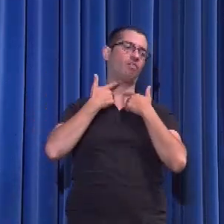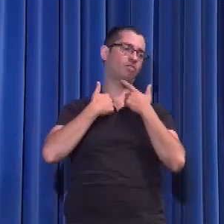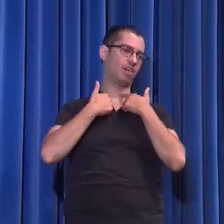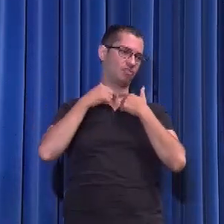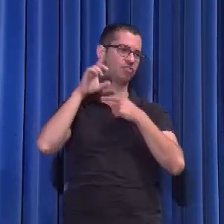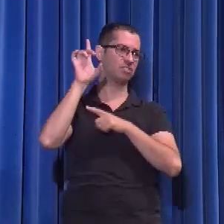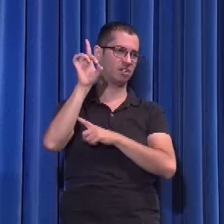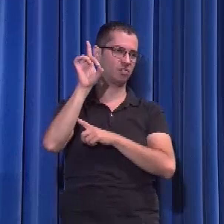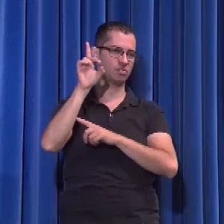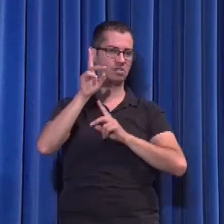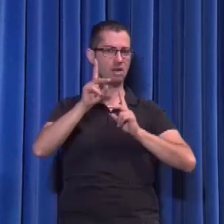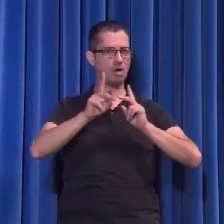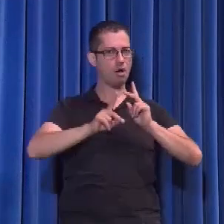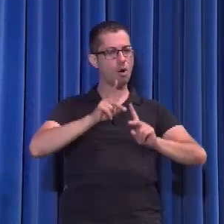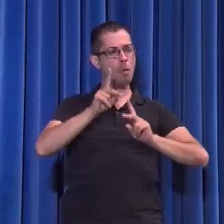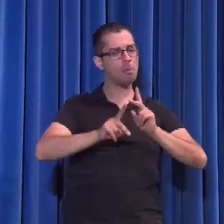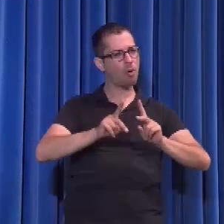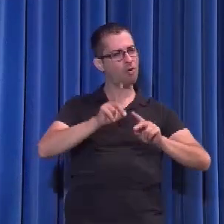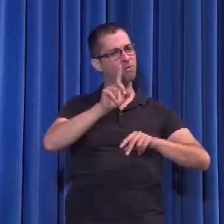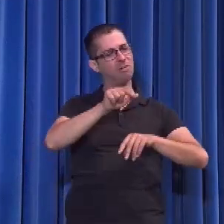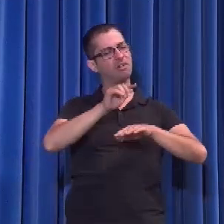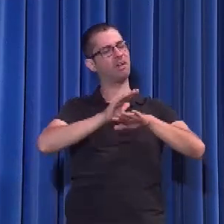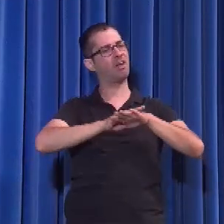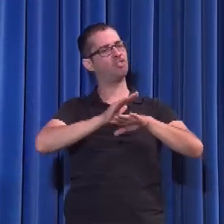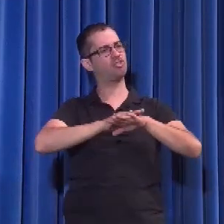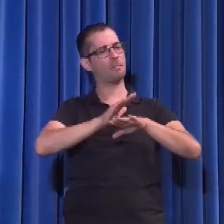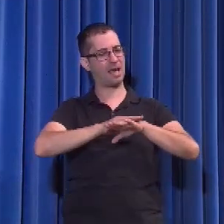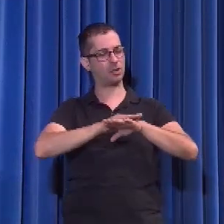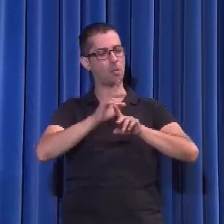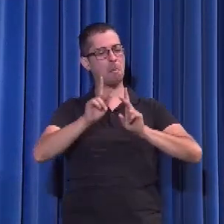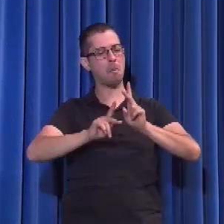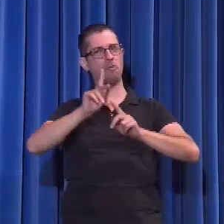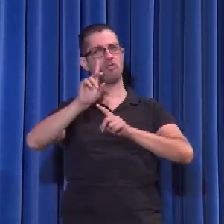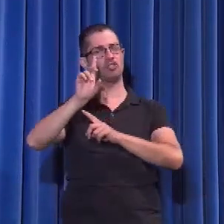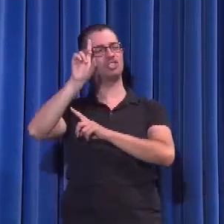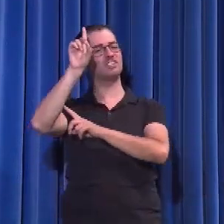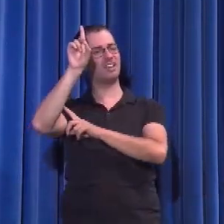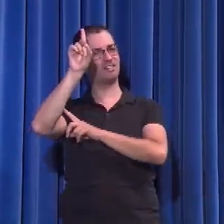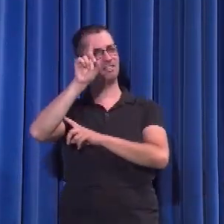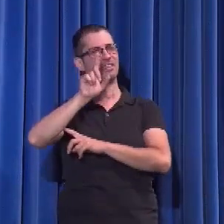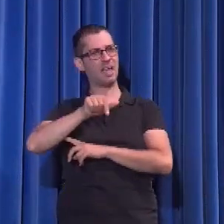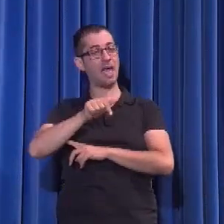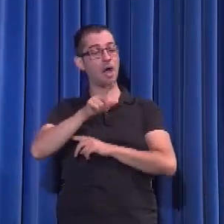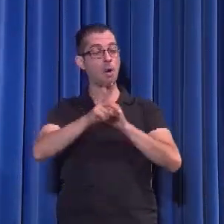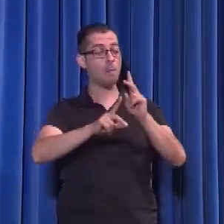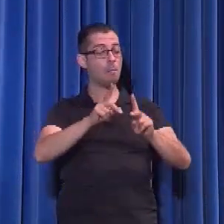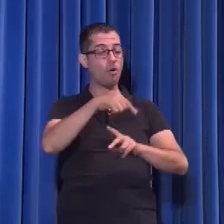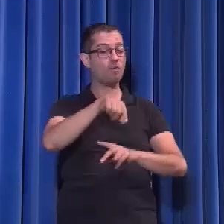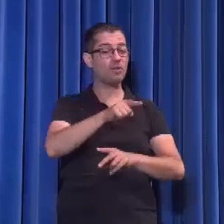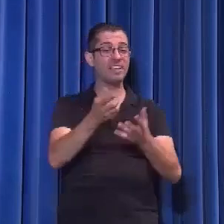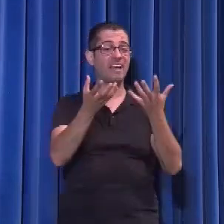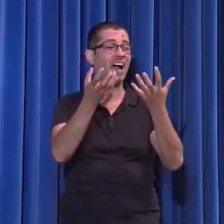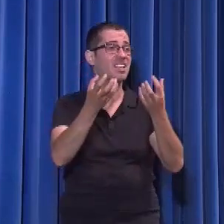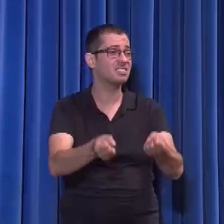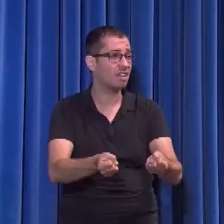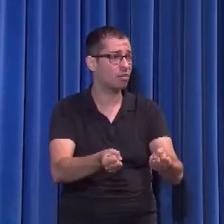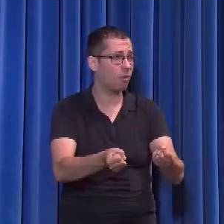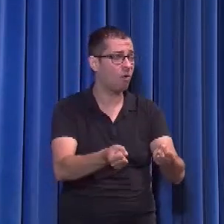Esse povo que é chamado o povo de Deus, era um povo que se entregou à idolatria.